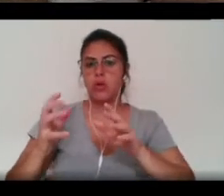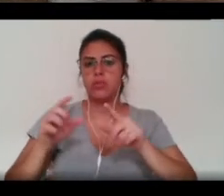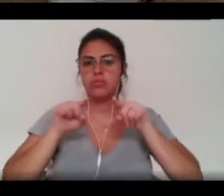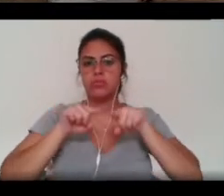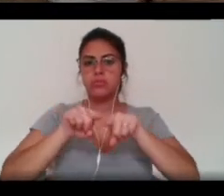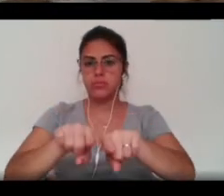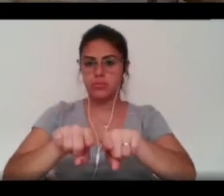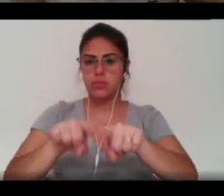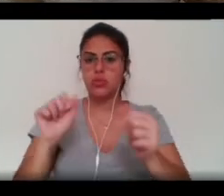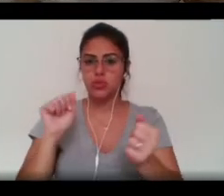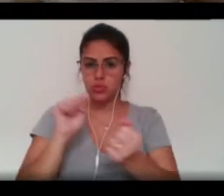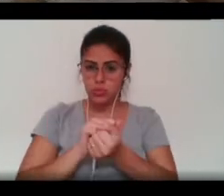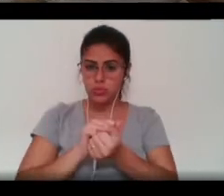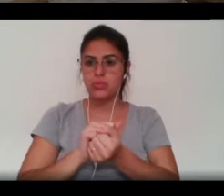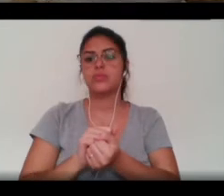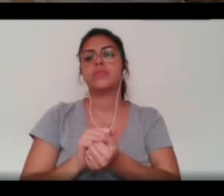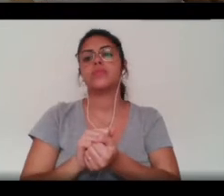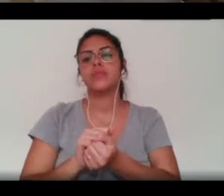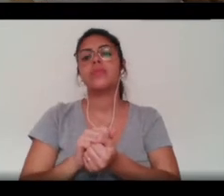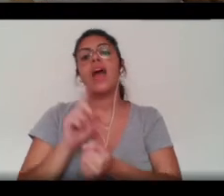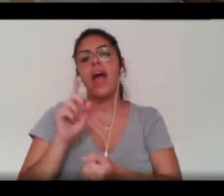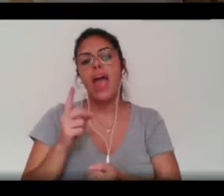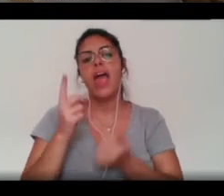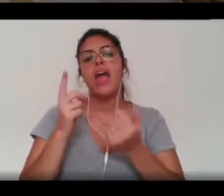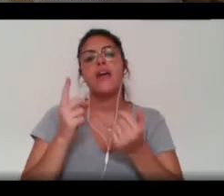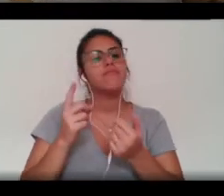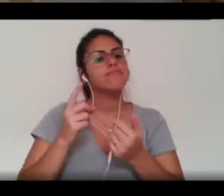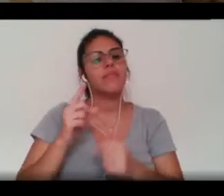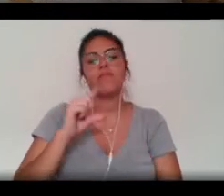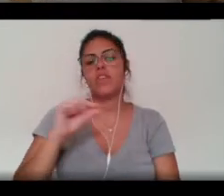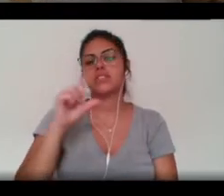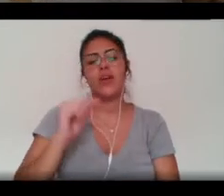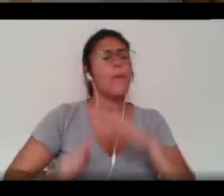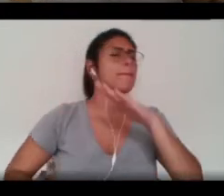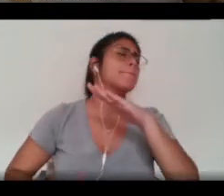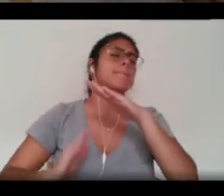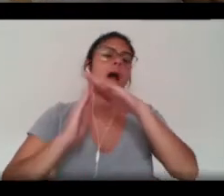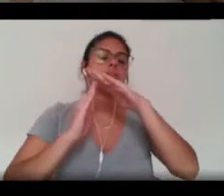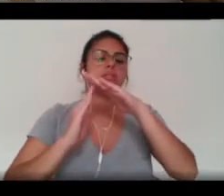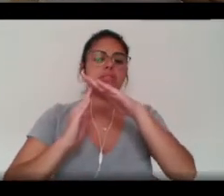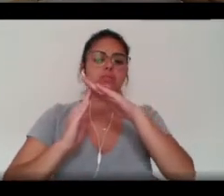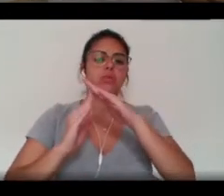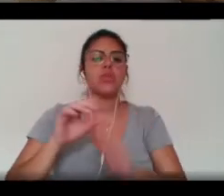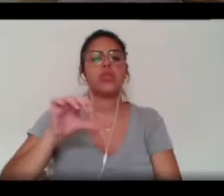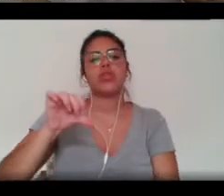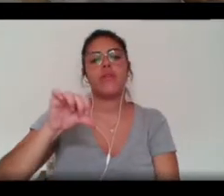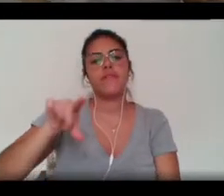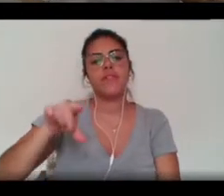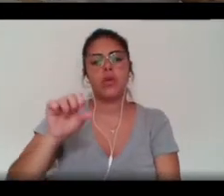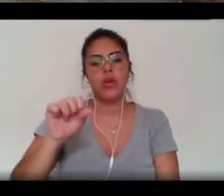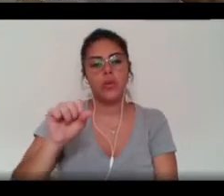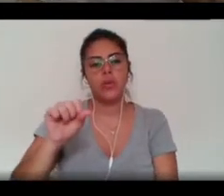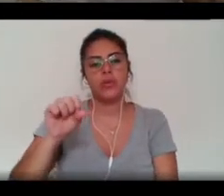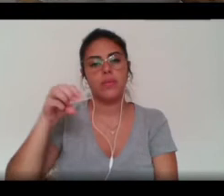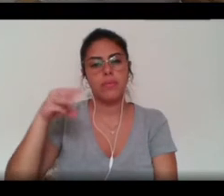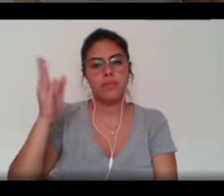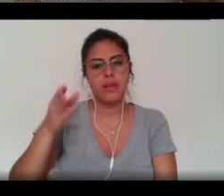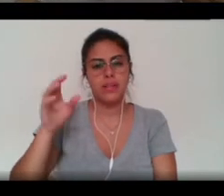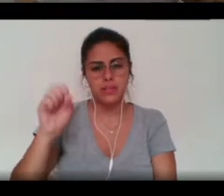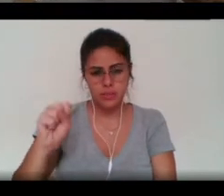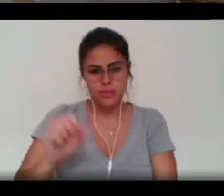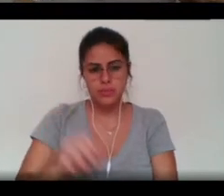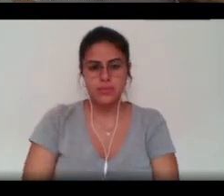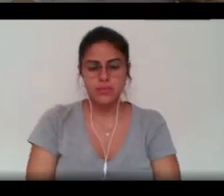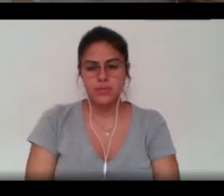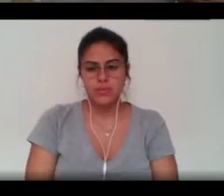ao solo ao mesmo tempo, é um V0 máximo de 9,8 metros por segundo. E ver isso